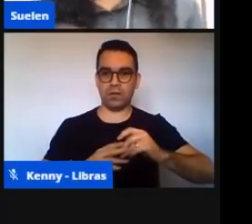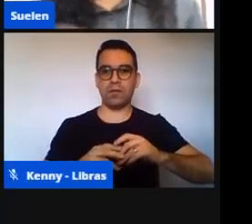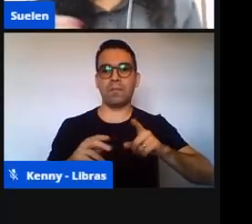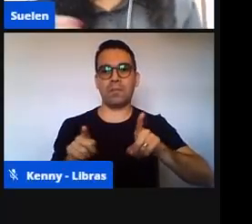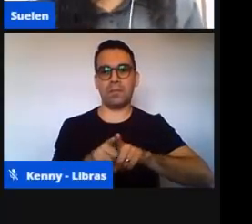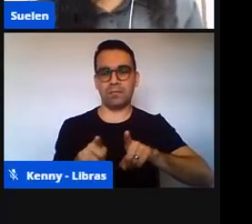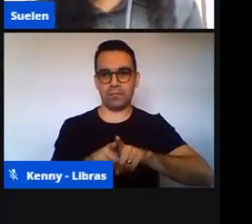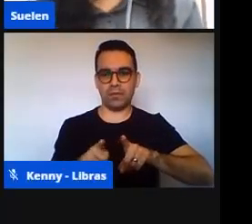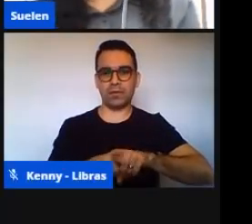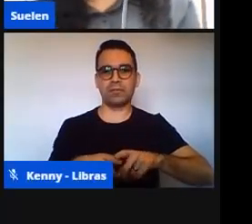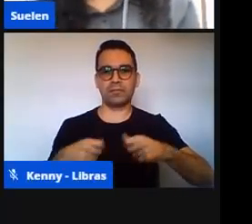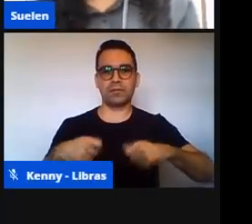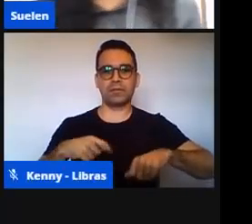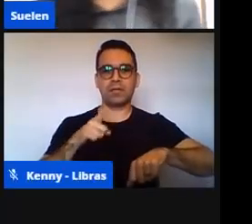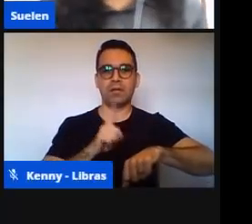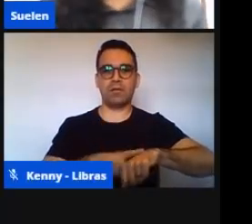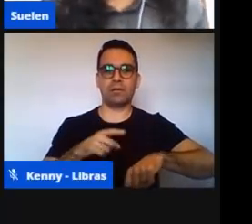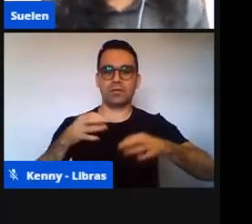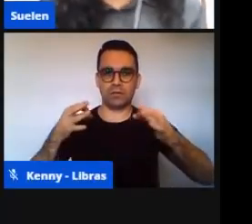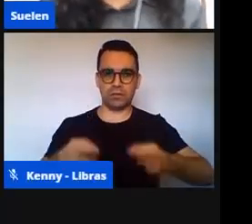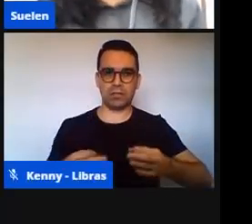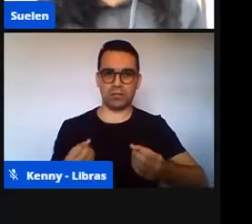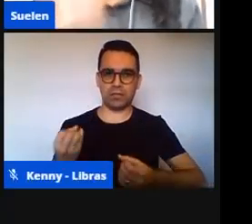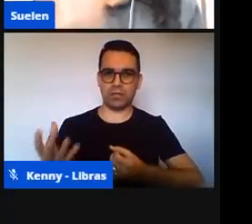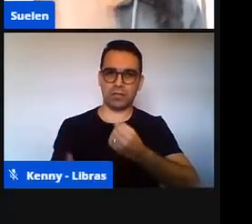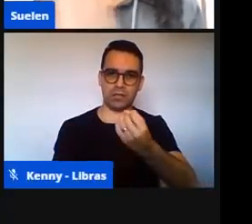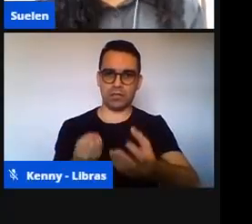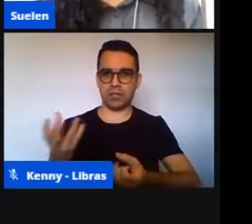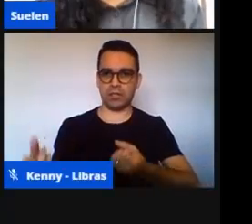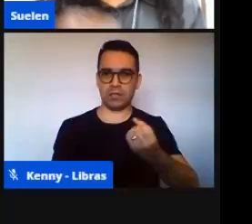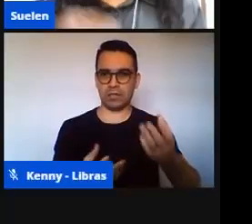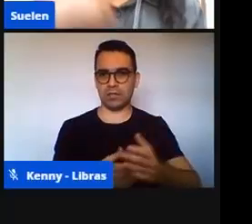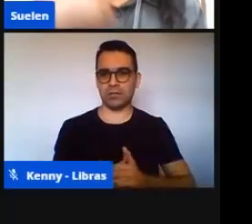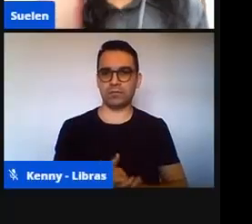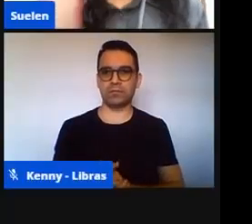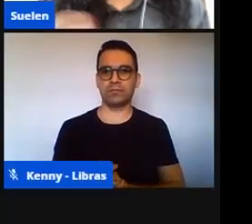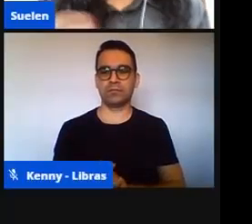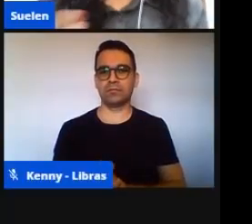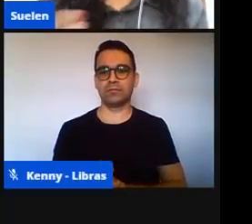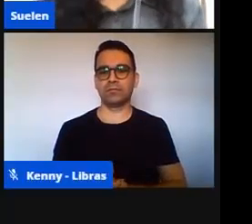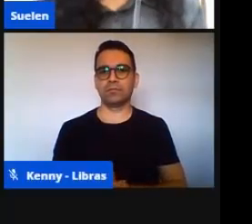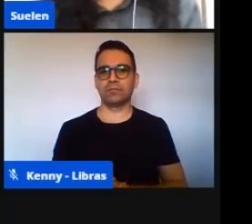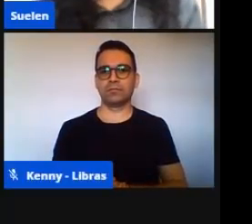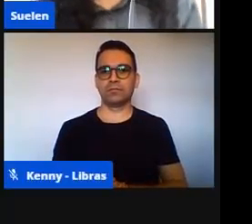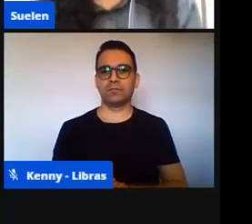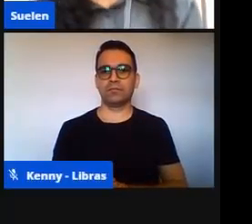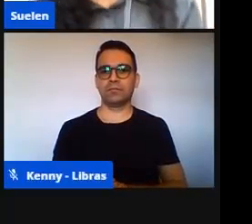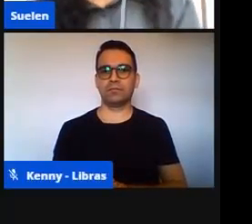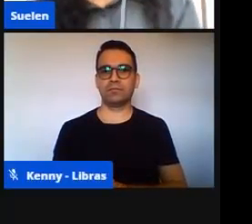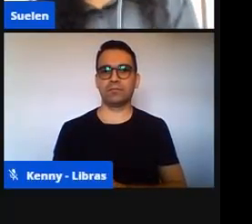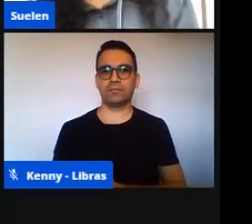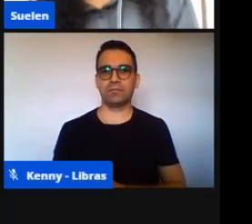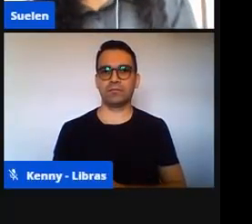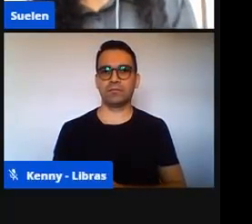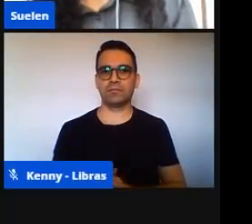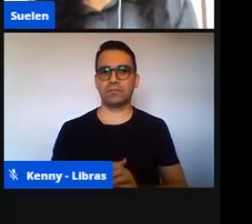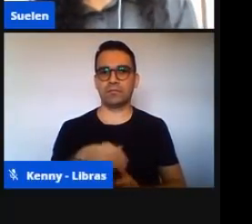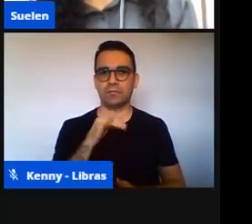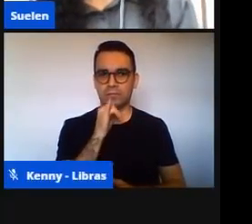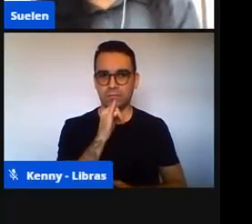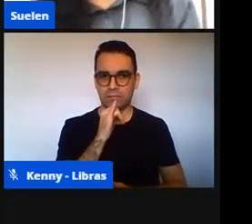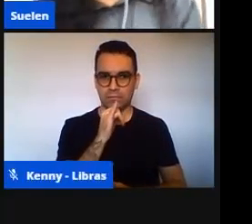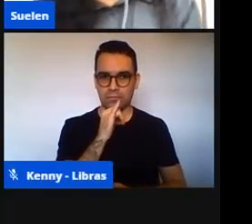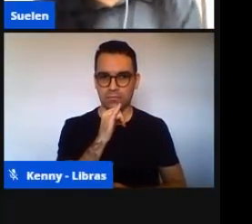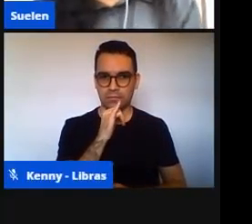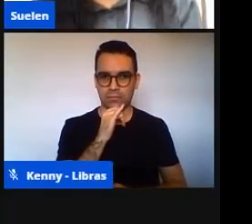consegue distribuir esse alimento de modo seguro, né? Então, a gente coloca cada talher no pratinho dessa criança,